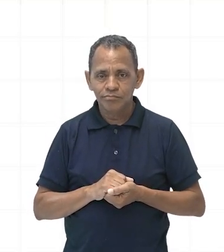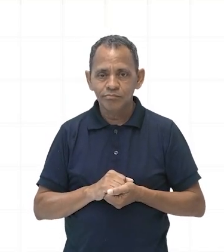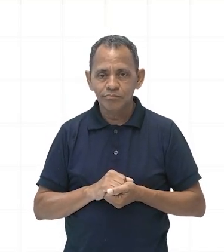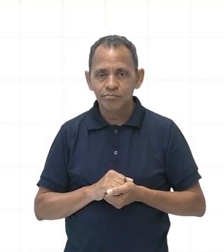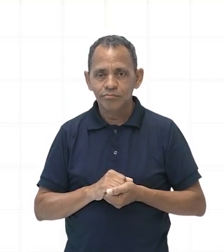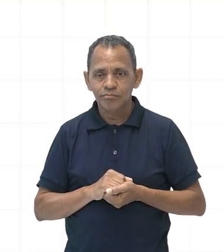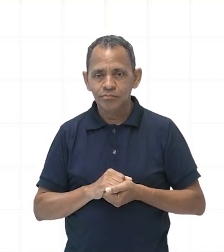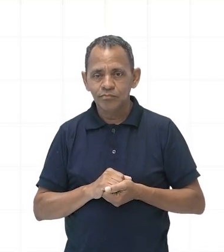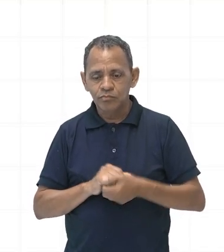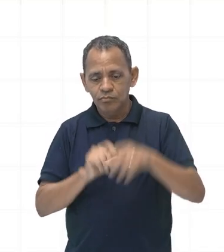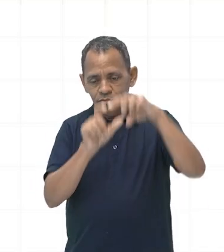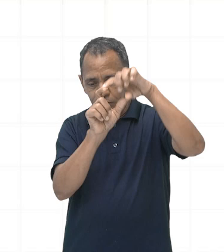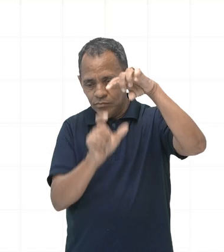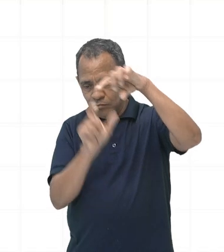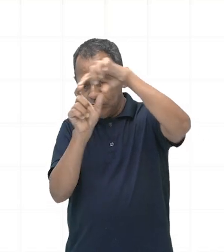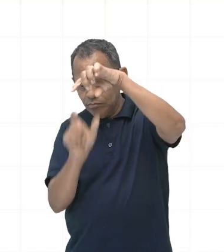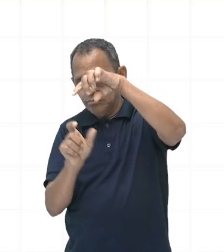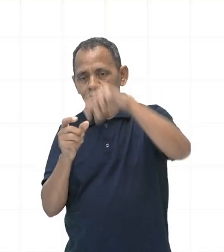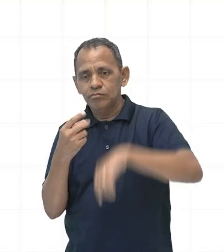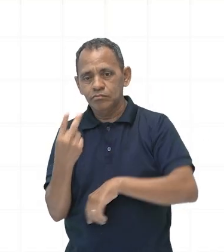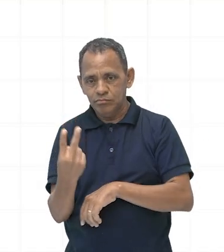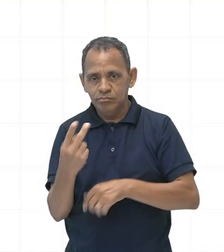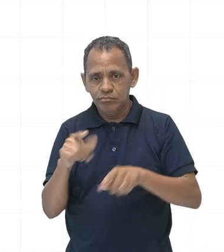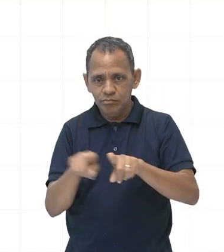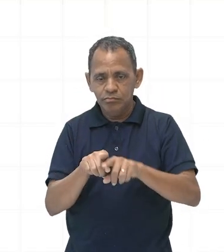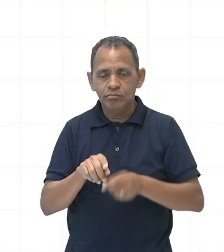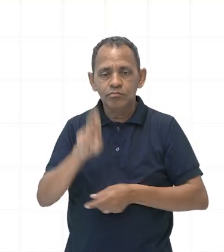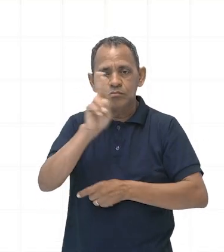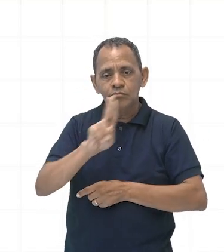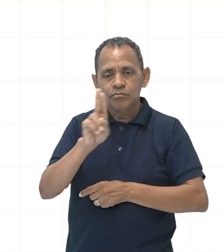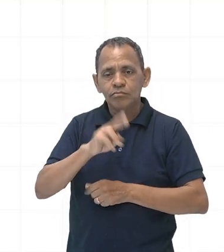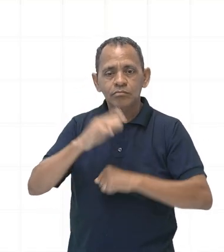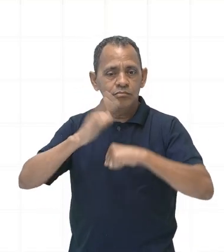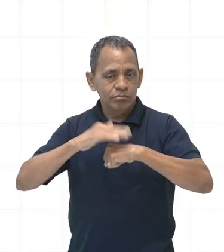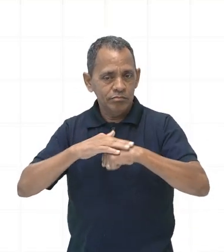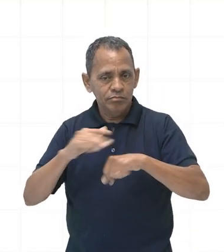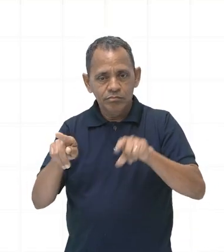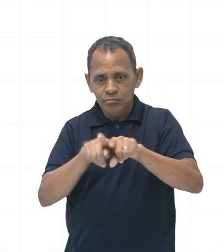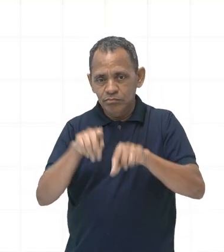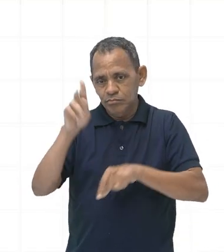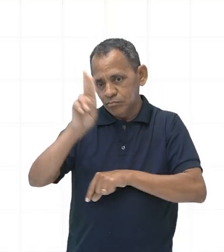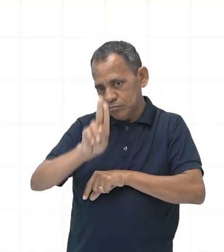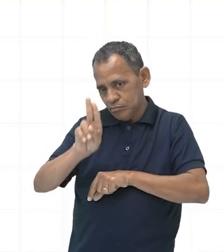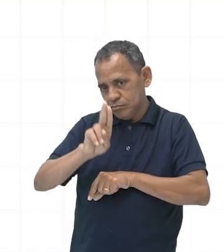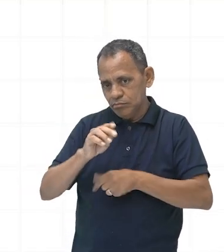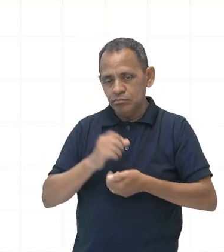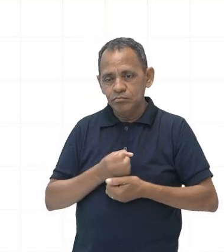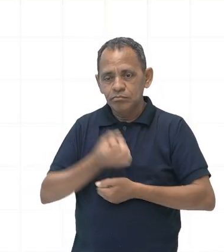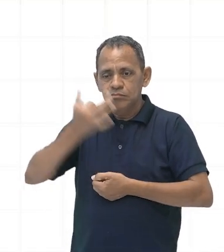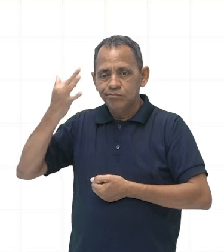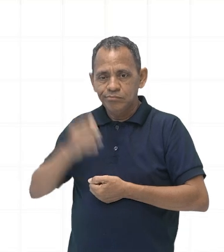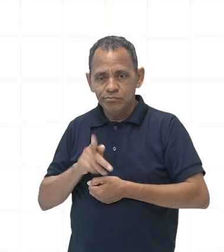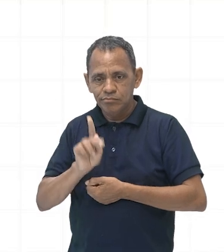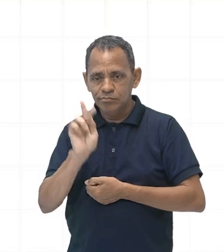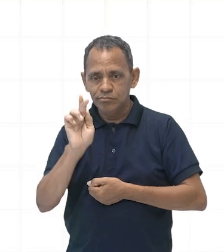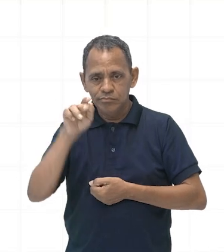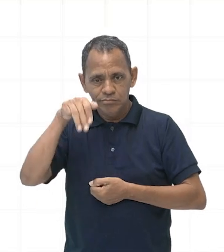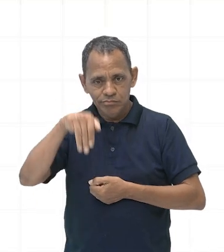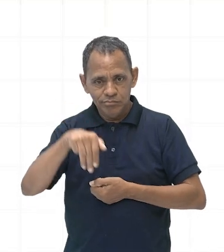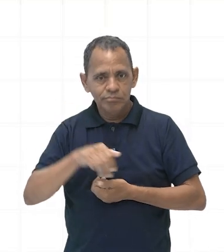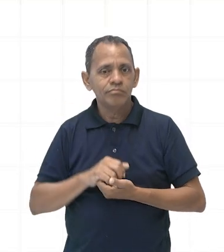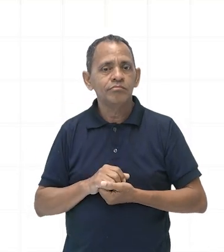2. Considerando o mesmo consumo de combustível, quantos quilômetros ele